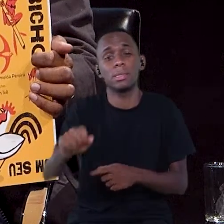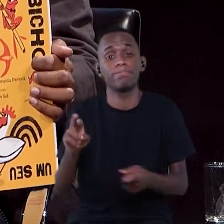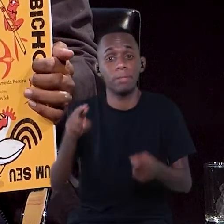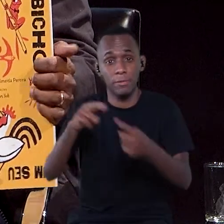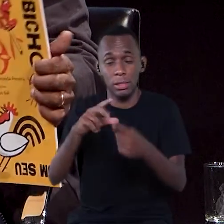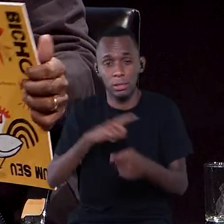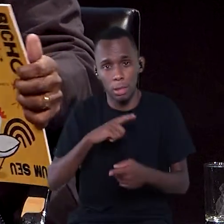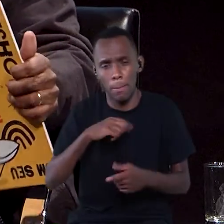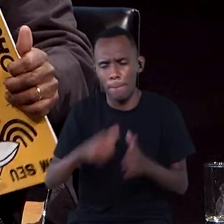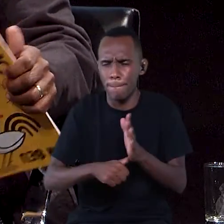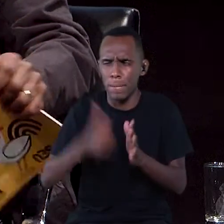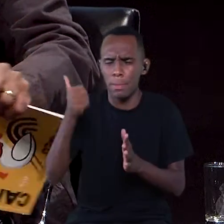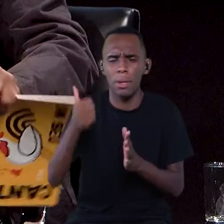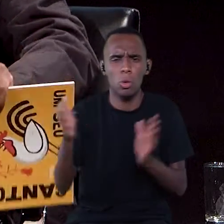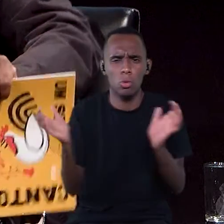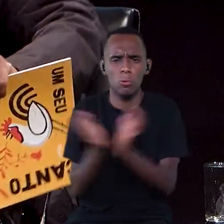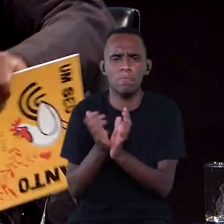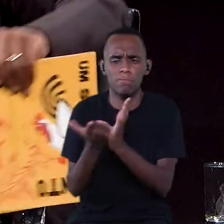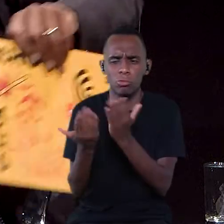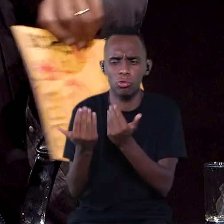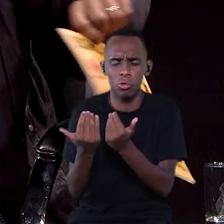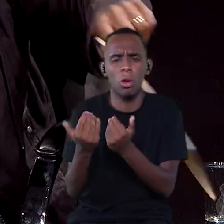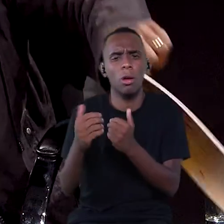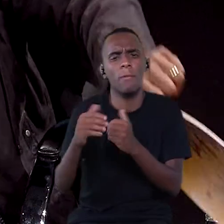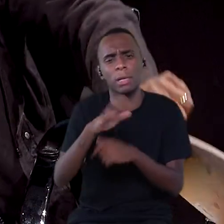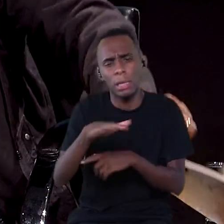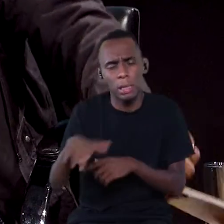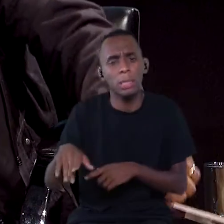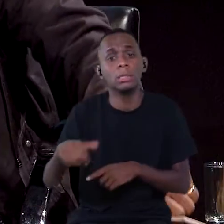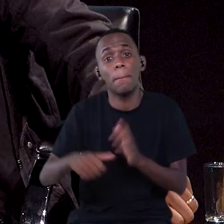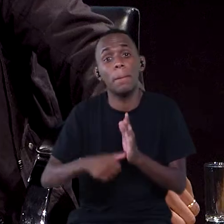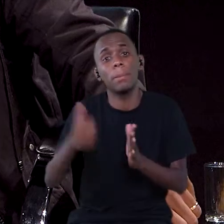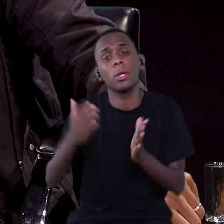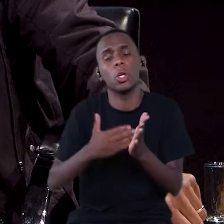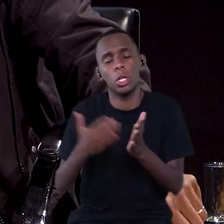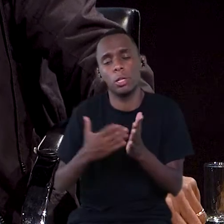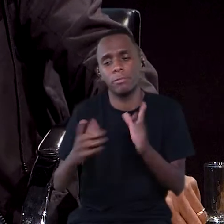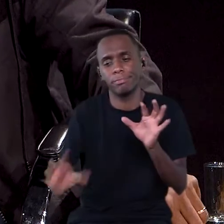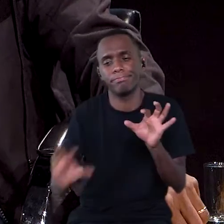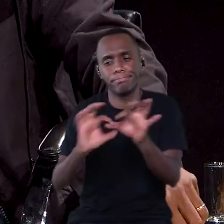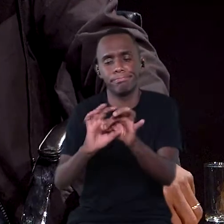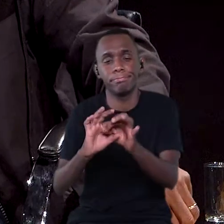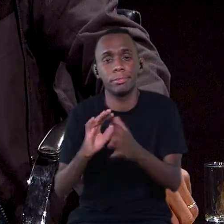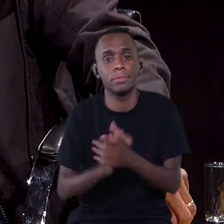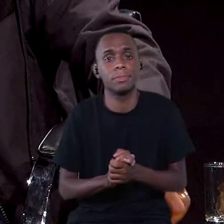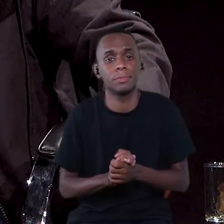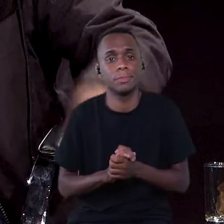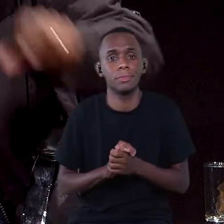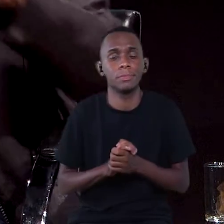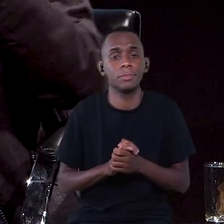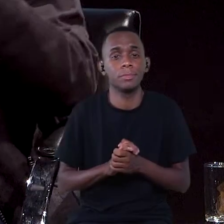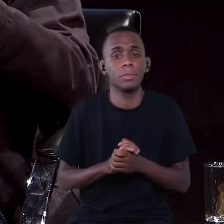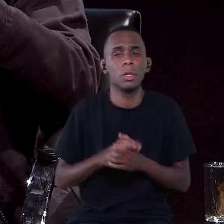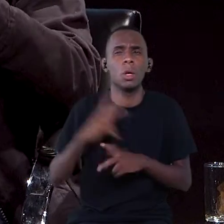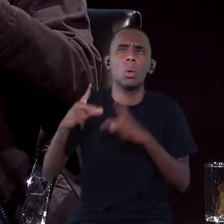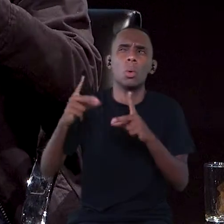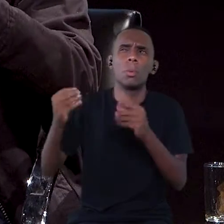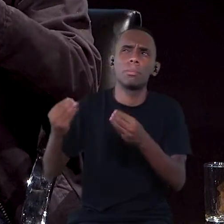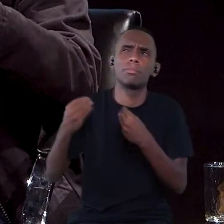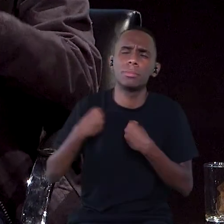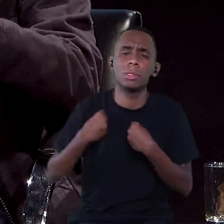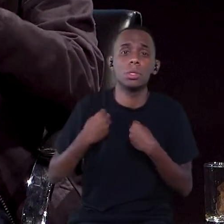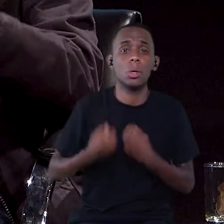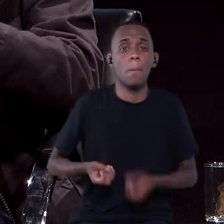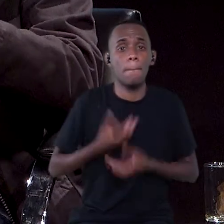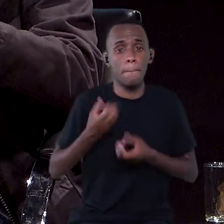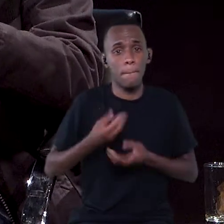infantil, na verdade. Uma amiga muito querida à época, aí, no final dos anos 80, me deu de presente uma pequena antologia com